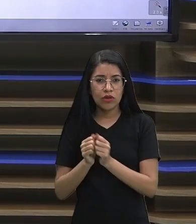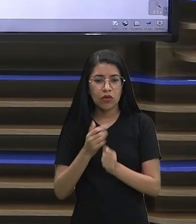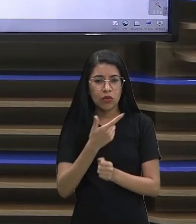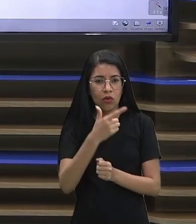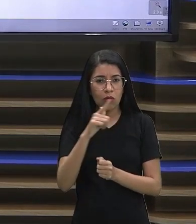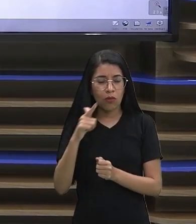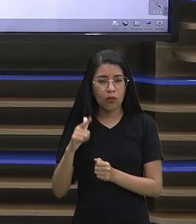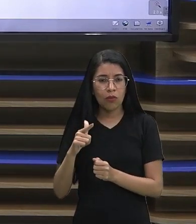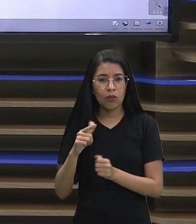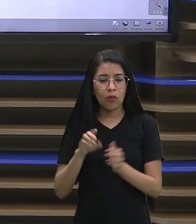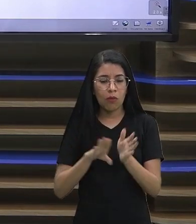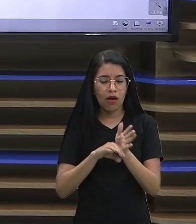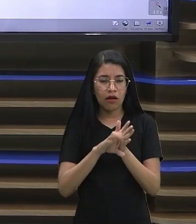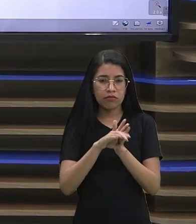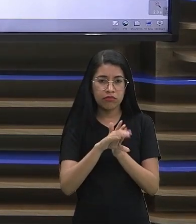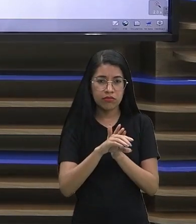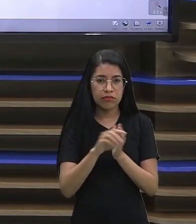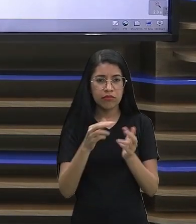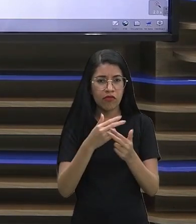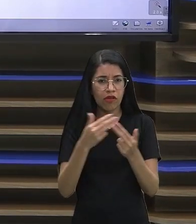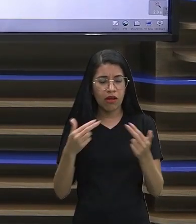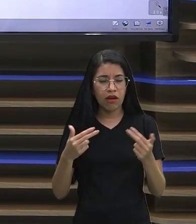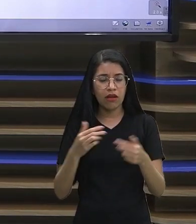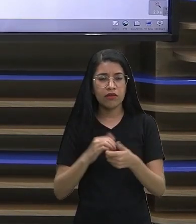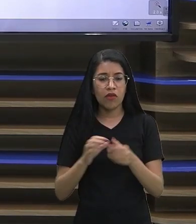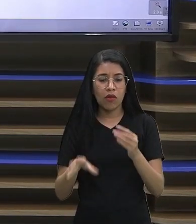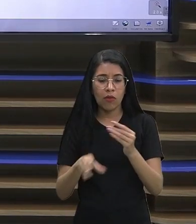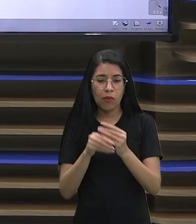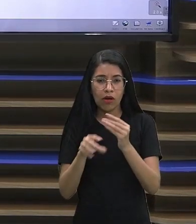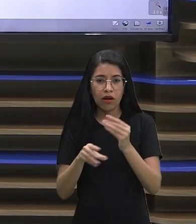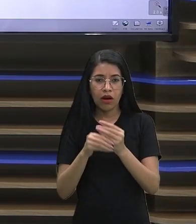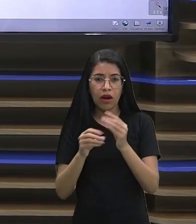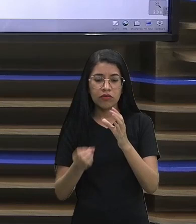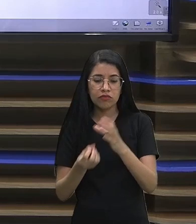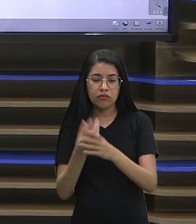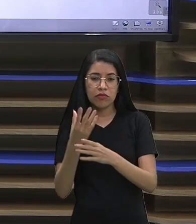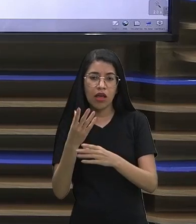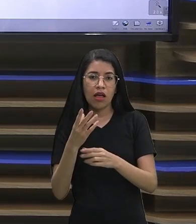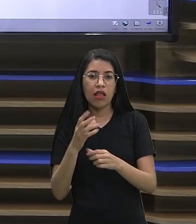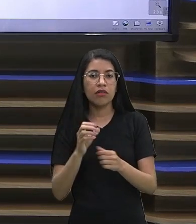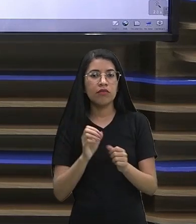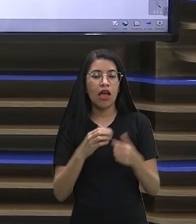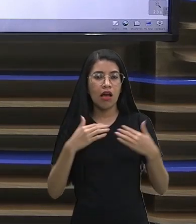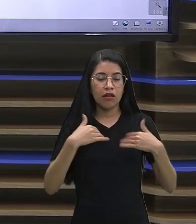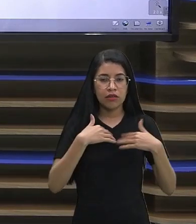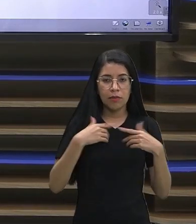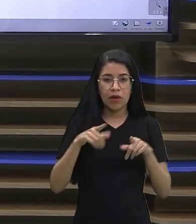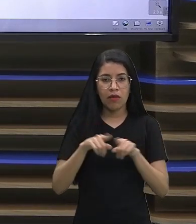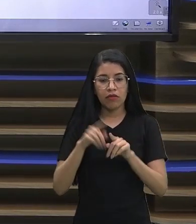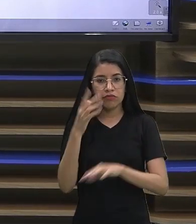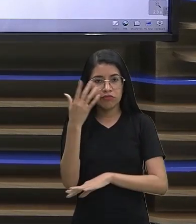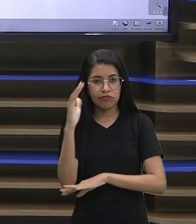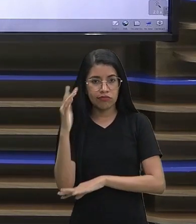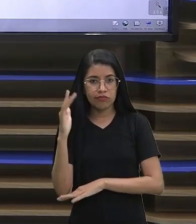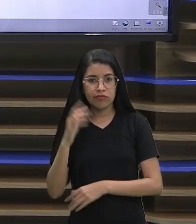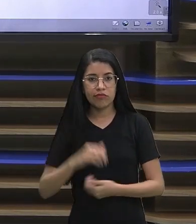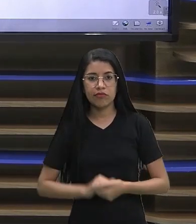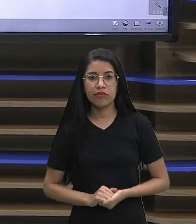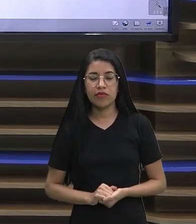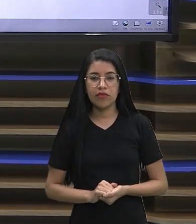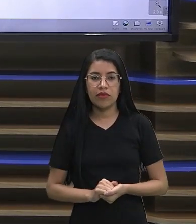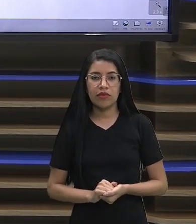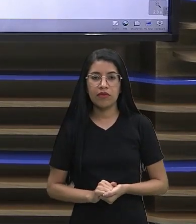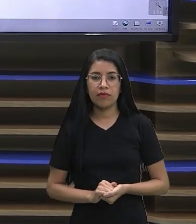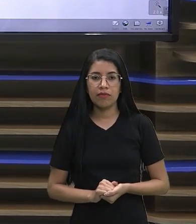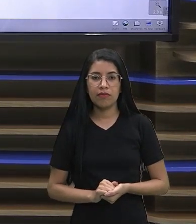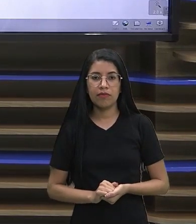a bactérias, a cianobactérias, e formando as células que são hoje, tanto a célula animal quanto a célula vegetal, ok? Vamos dar